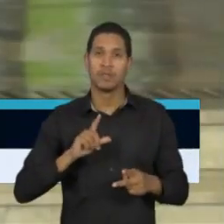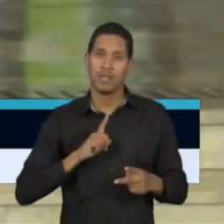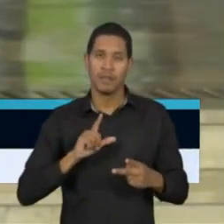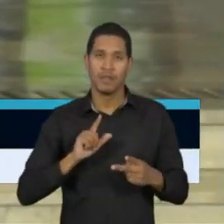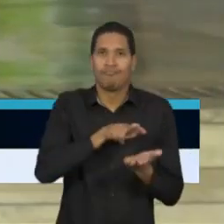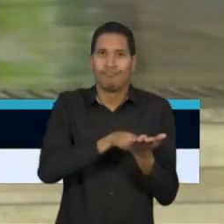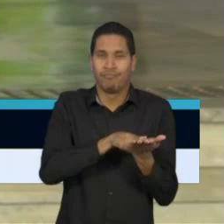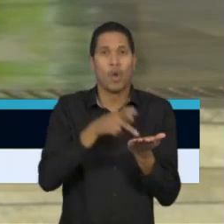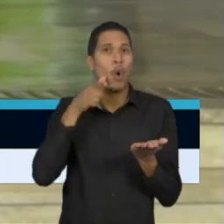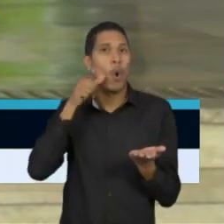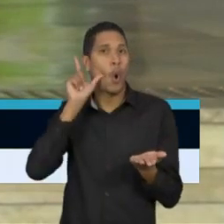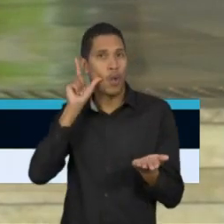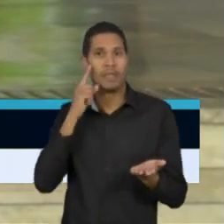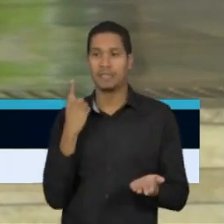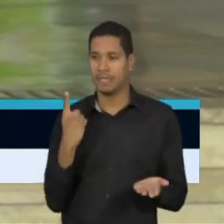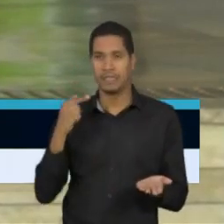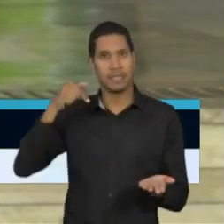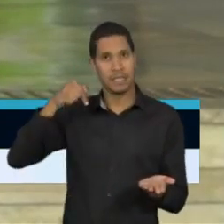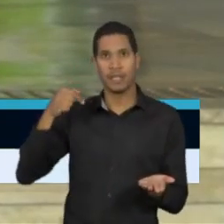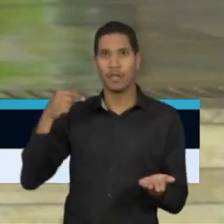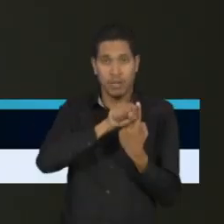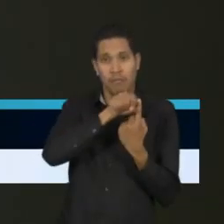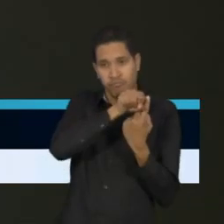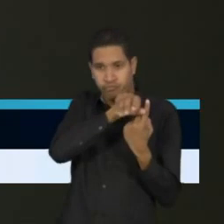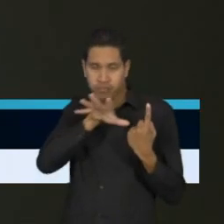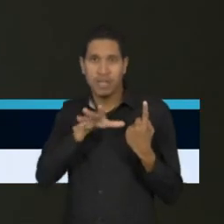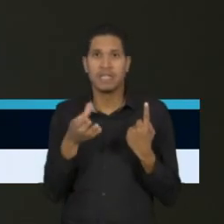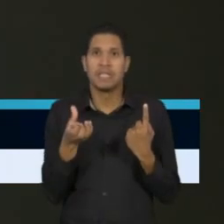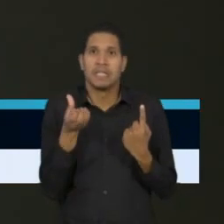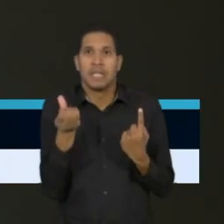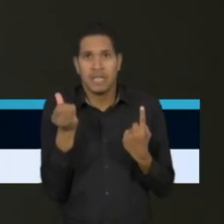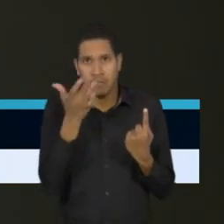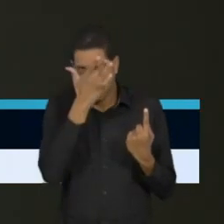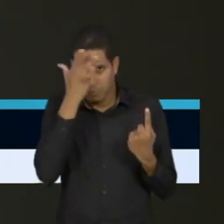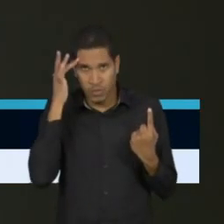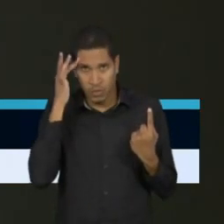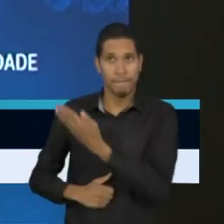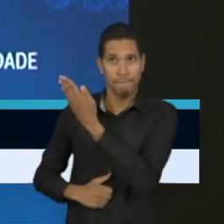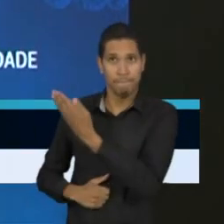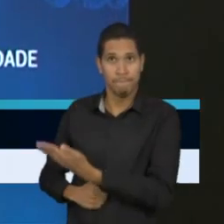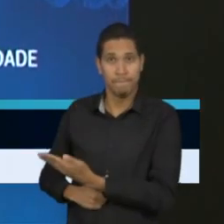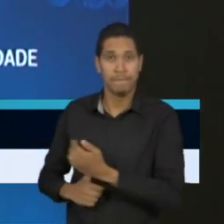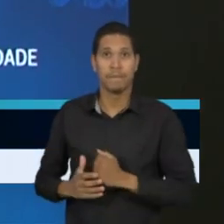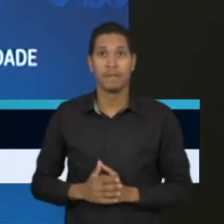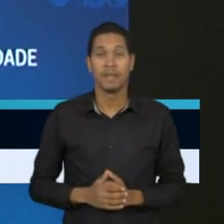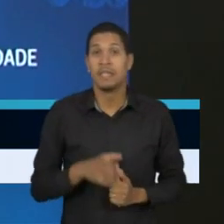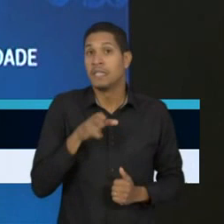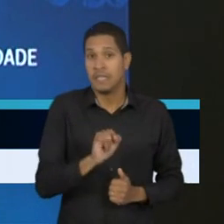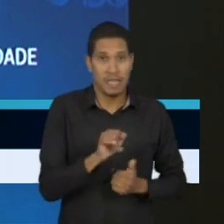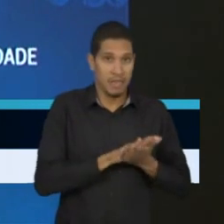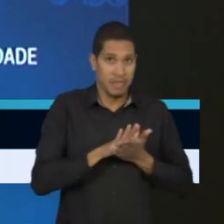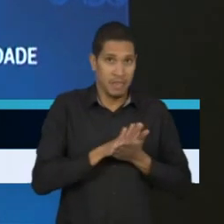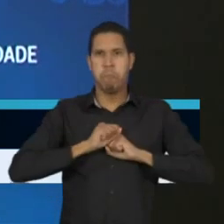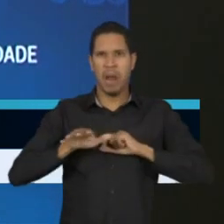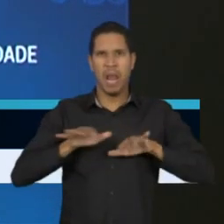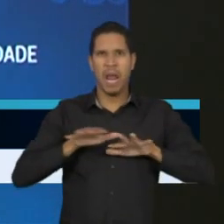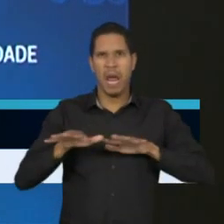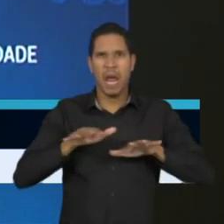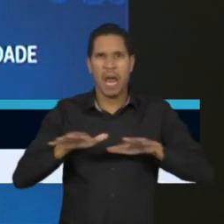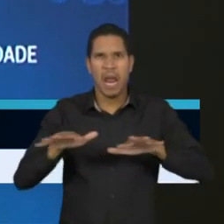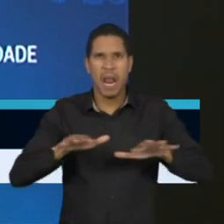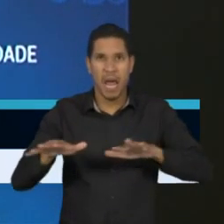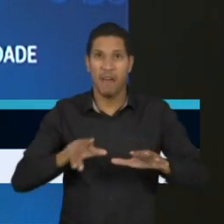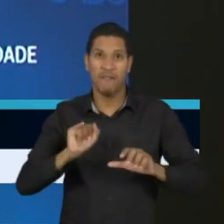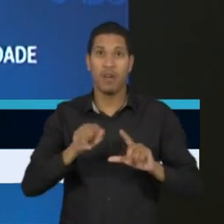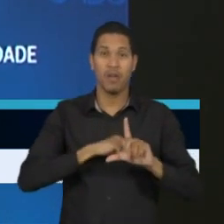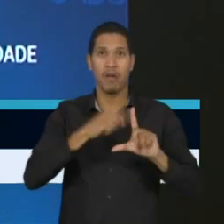aqui, 74. Indivíduos da população. Após as medidas, a aproximar do